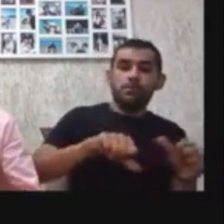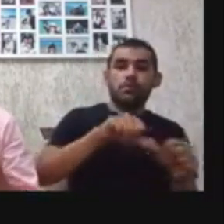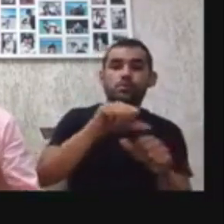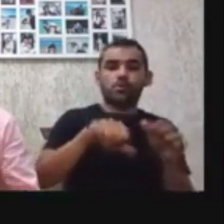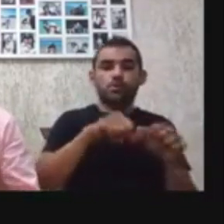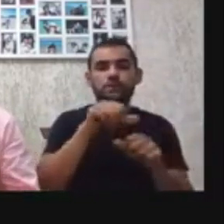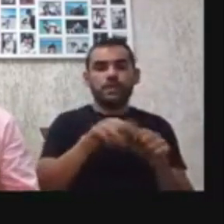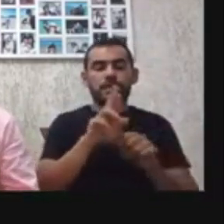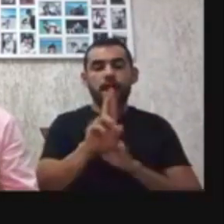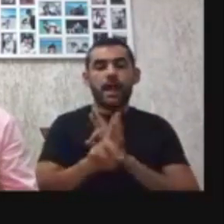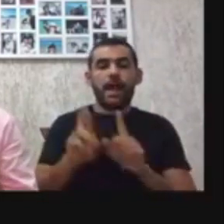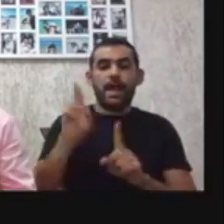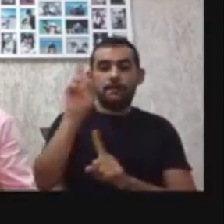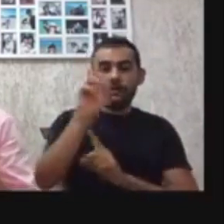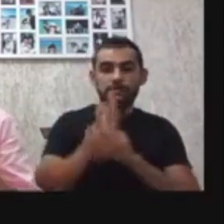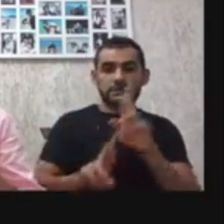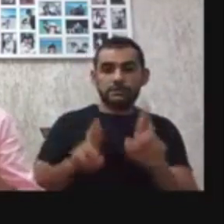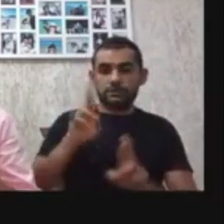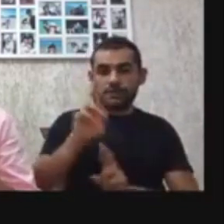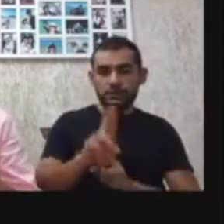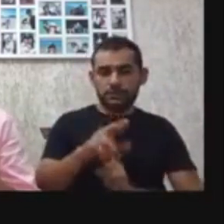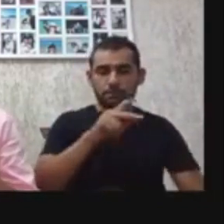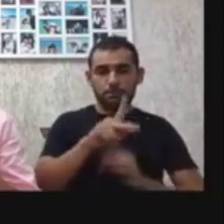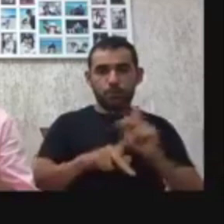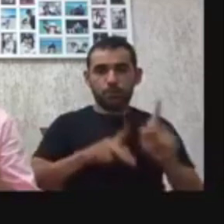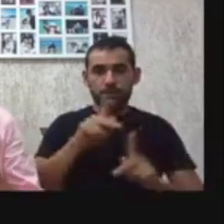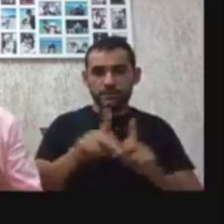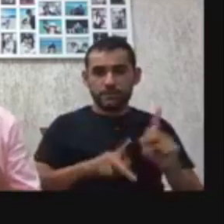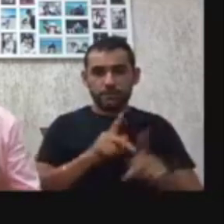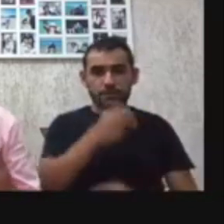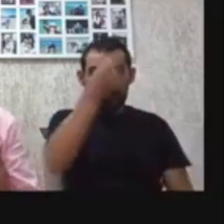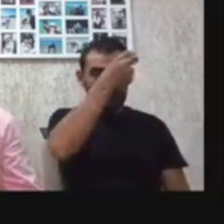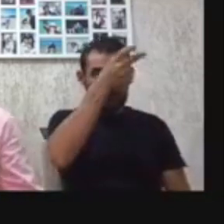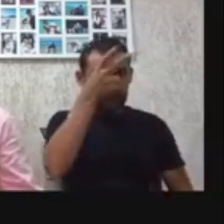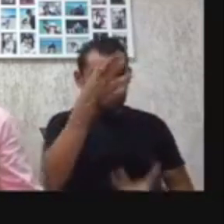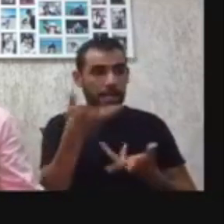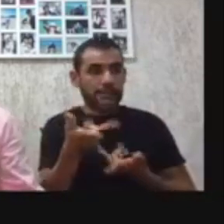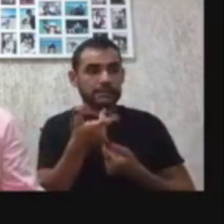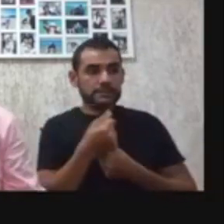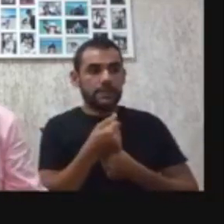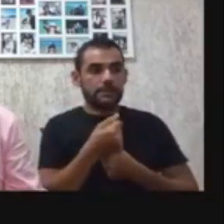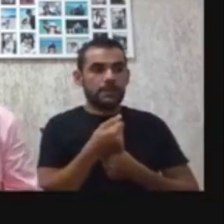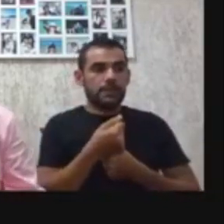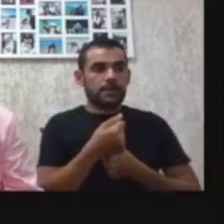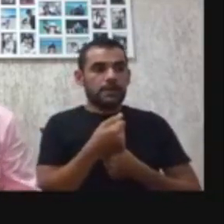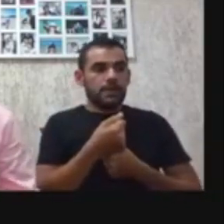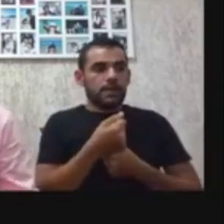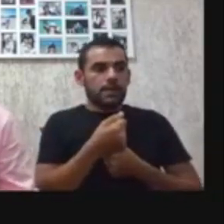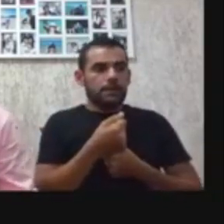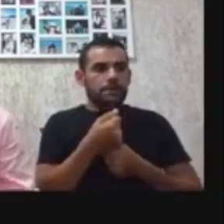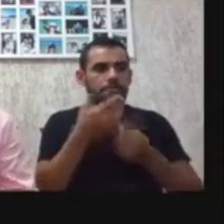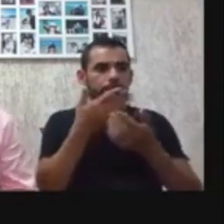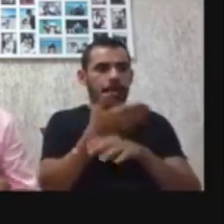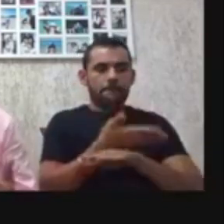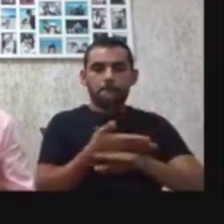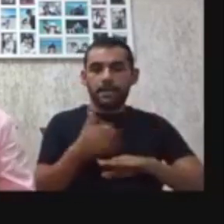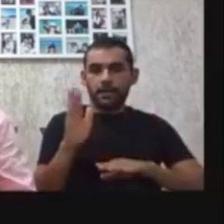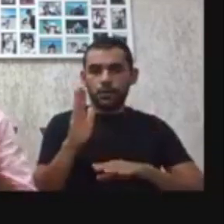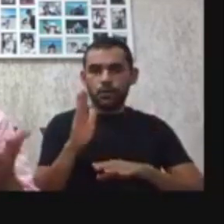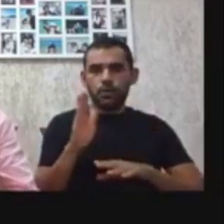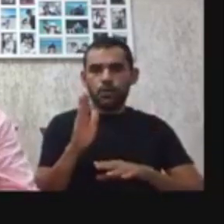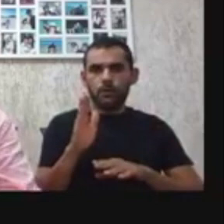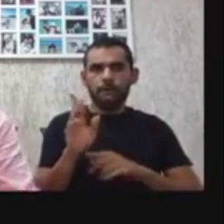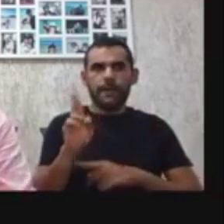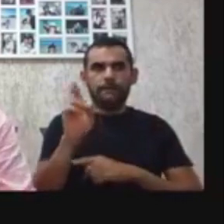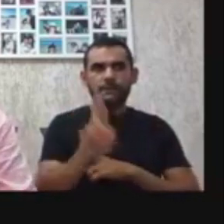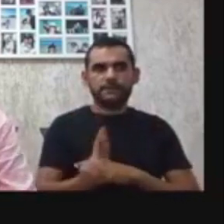a representatividade da população, porque um prefeito ele recebe uma procuração em branco sua pública para te